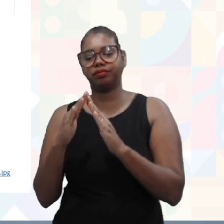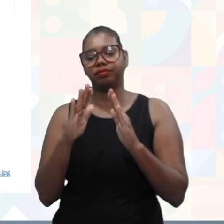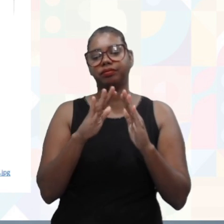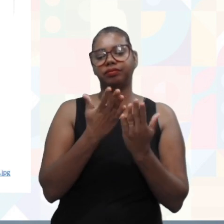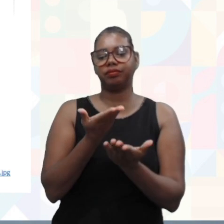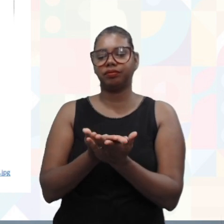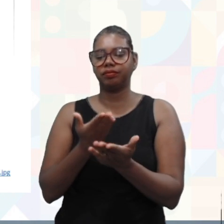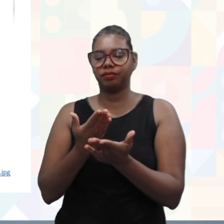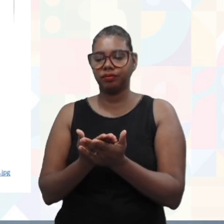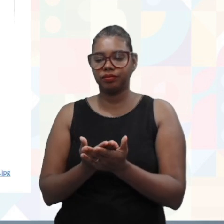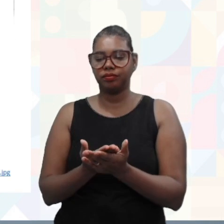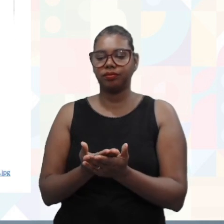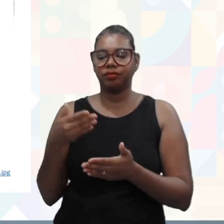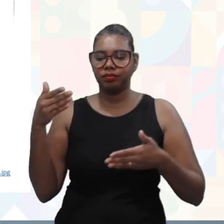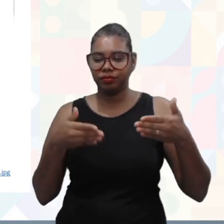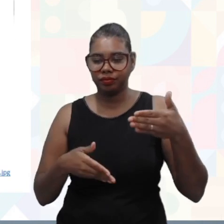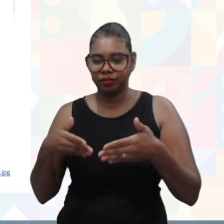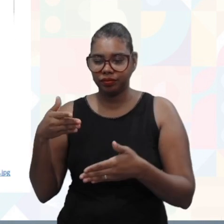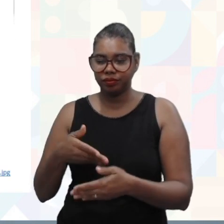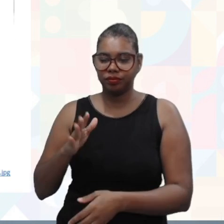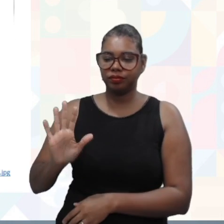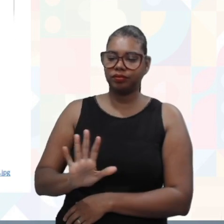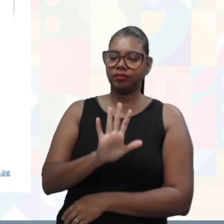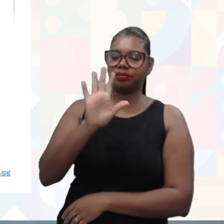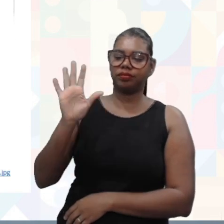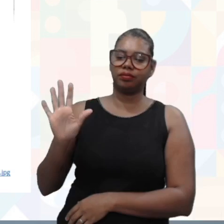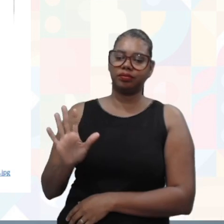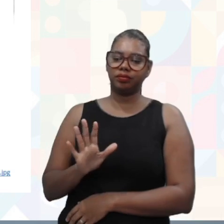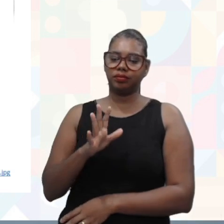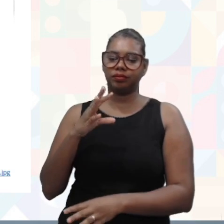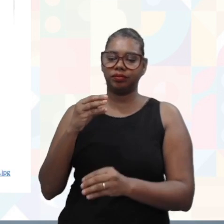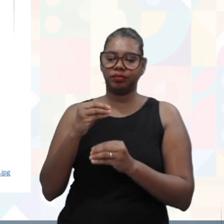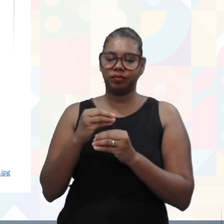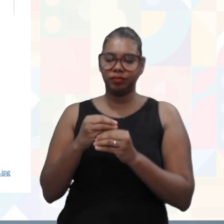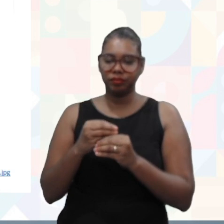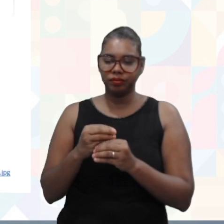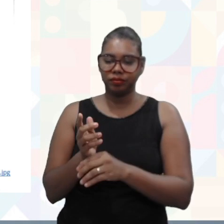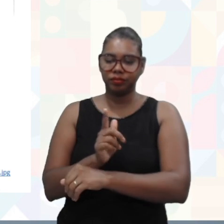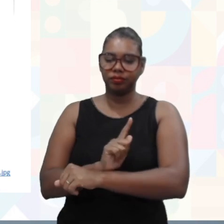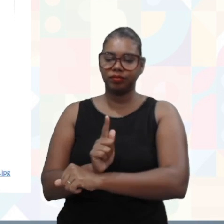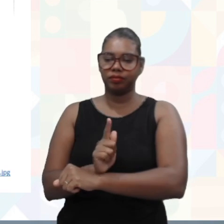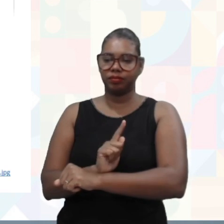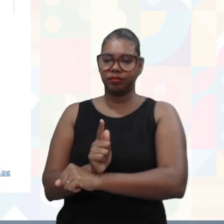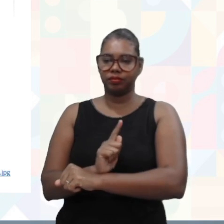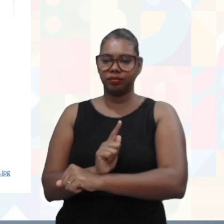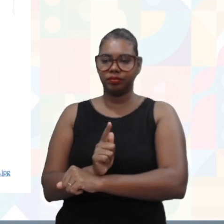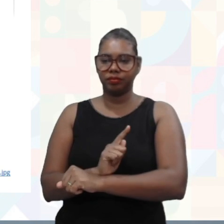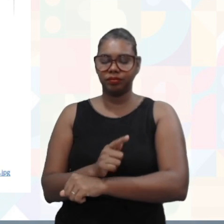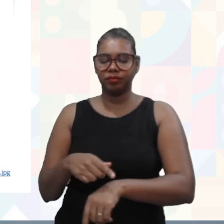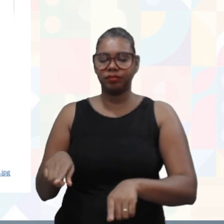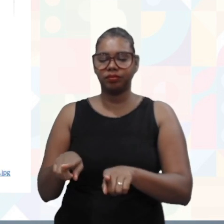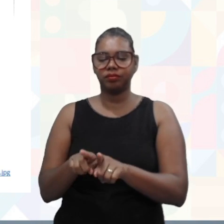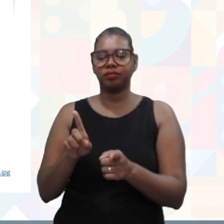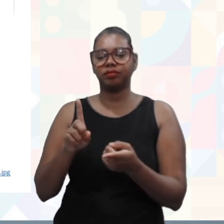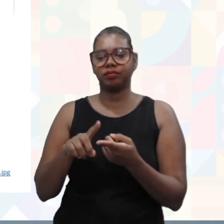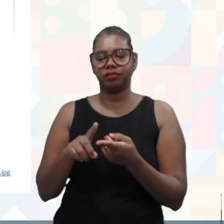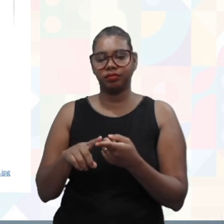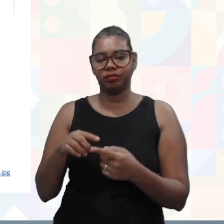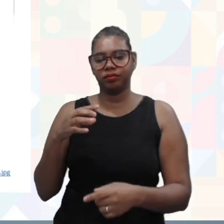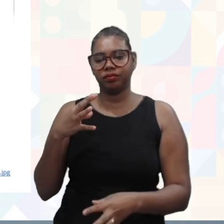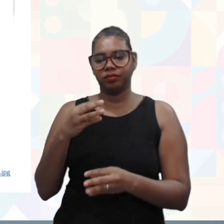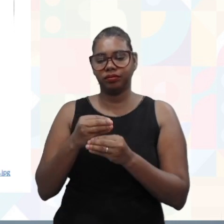a participação também de uma forma mais descentralizada no processo de gestão. E isso também vai implicar